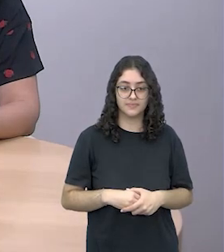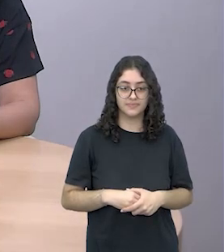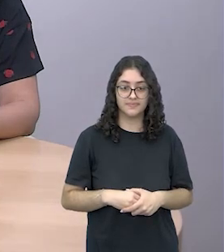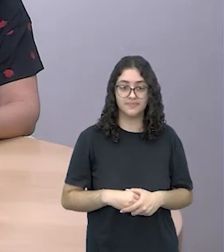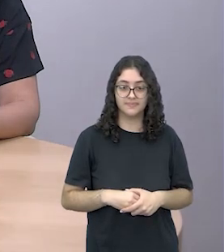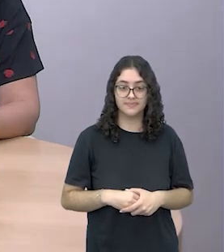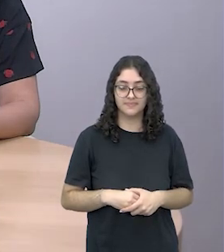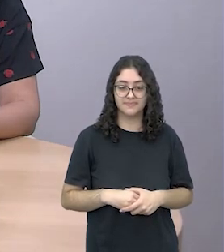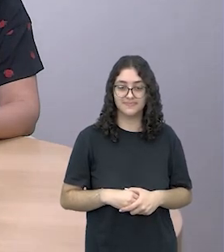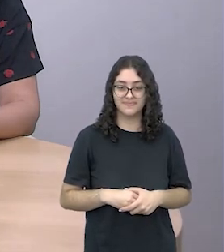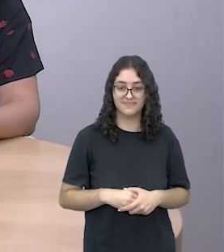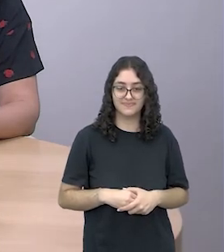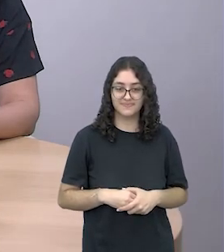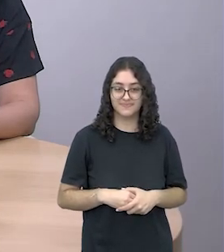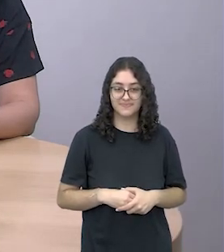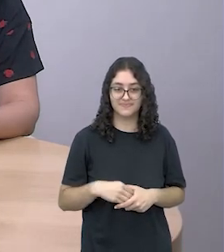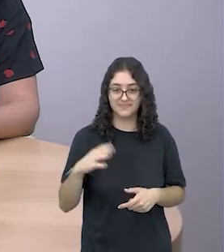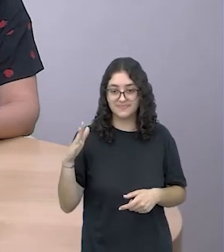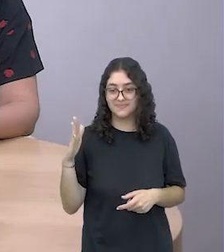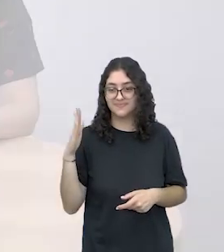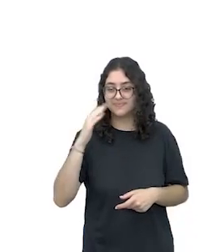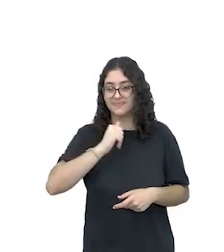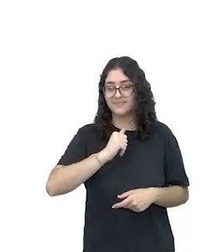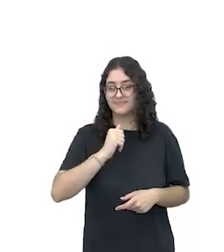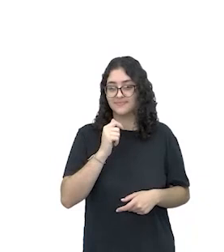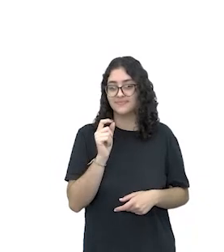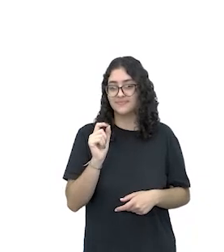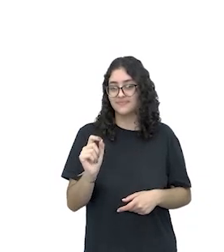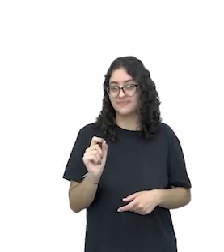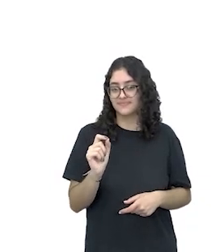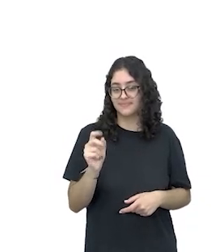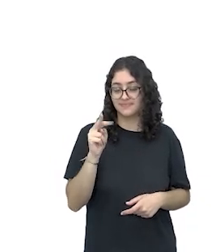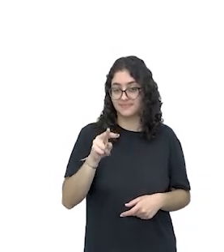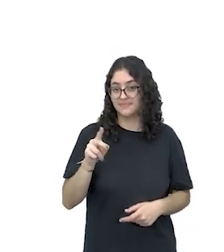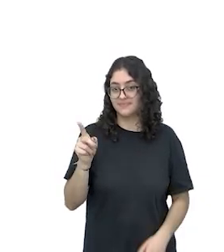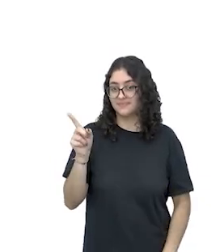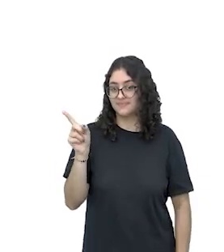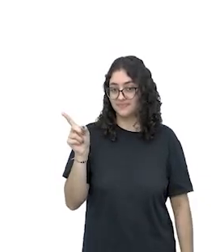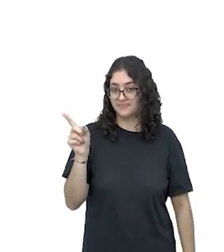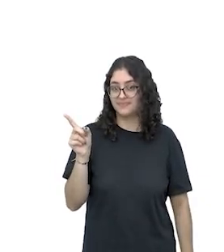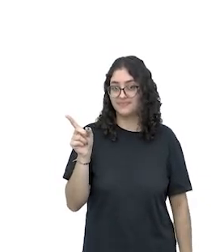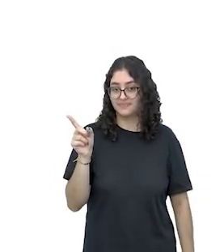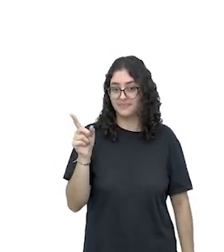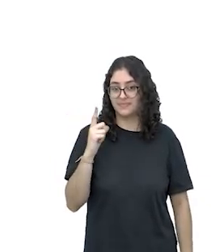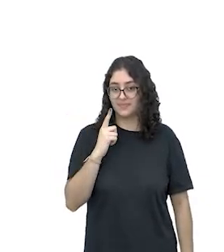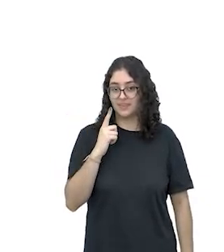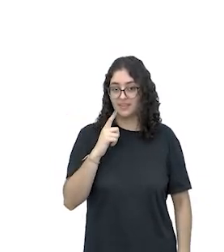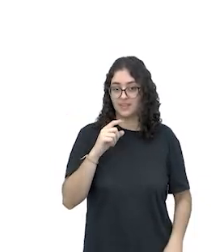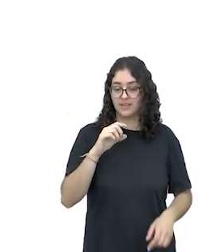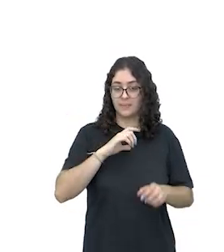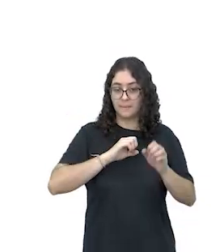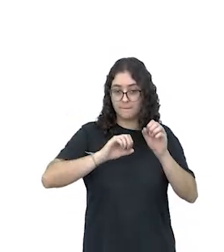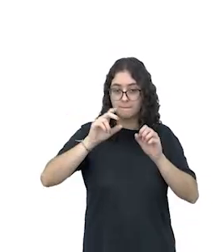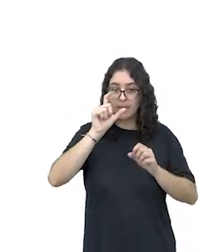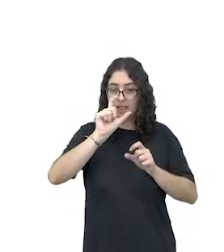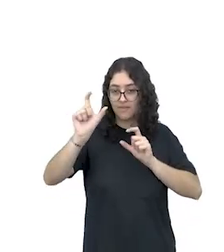Então, vamos colocar aí para vocês O QR escreverem a Code nuvem ali? de palavras ali, aí. Isso.